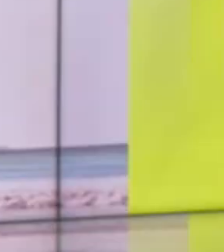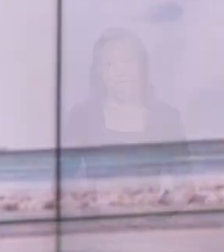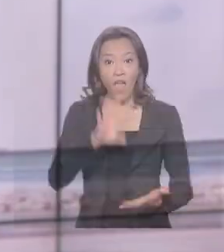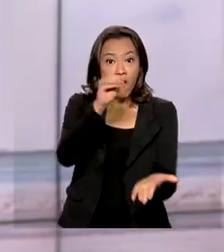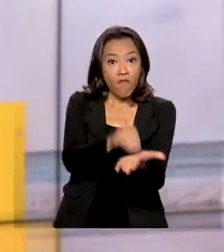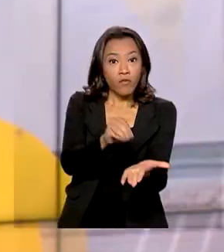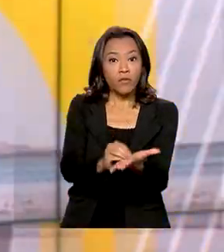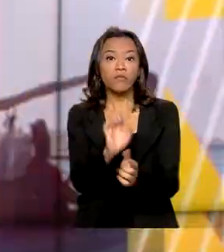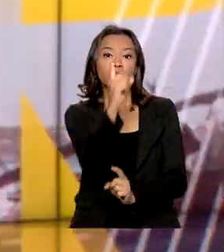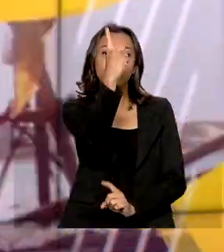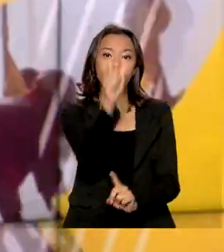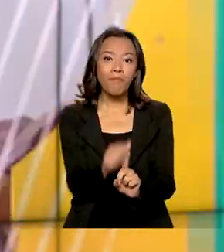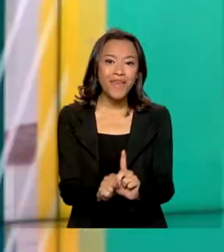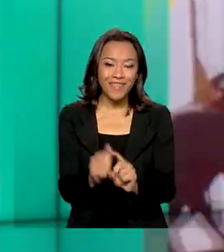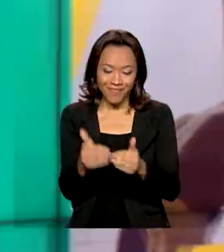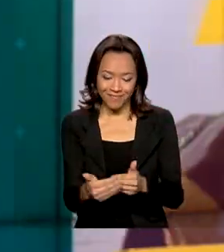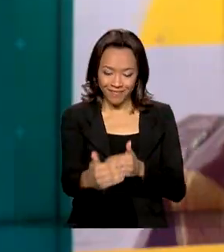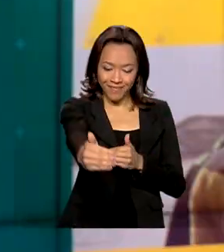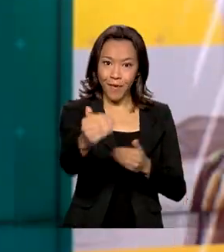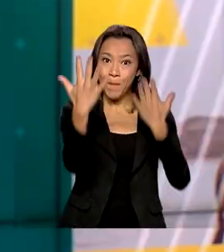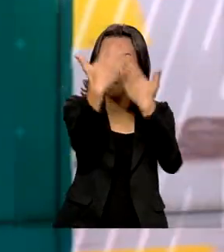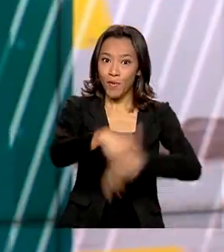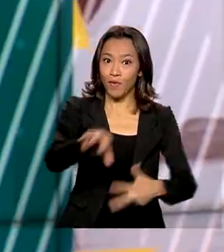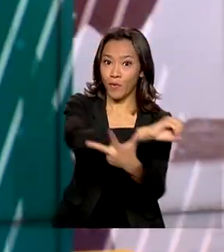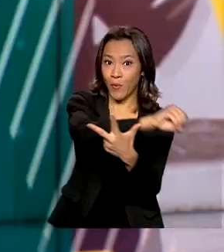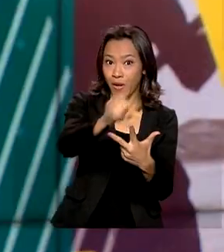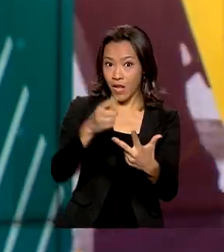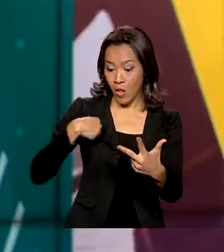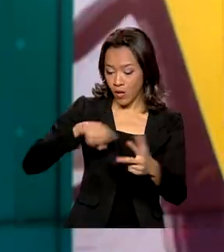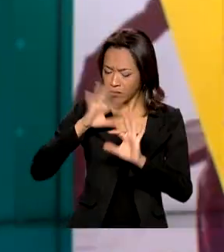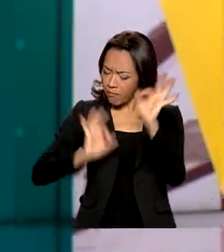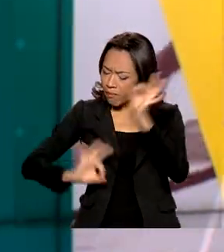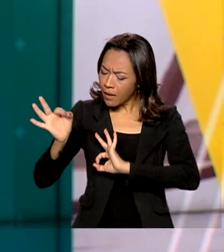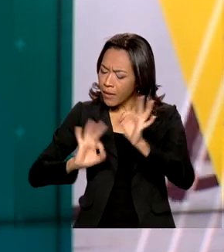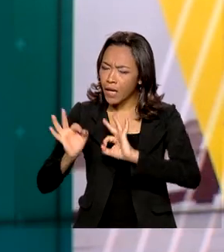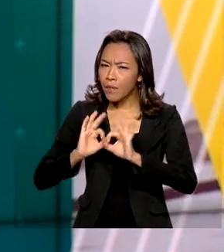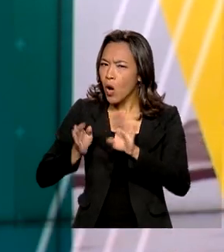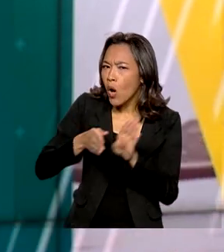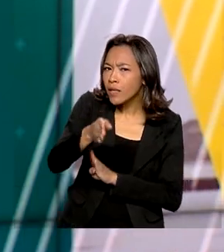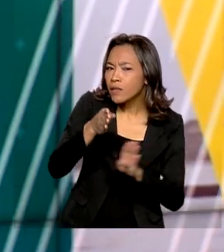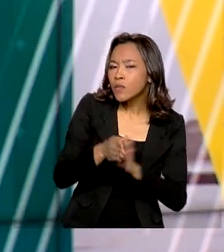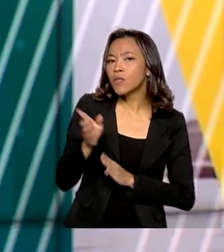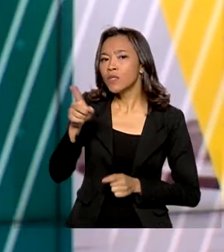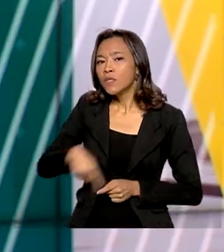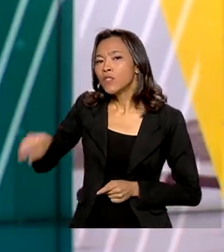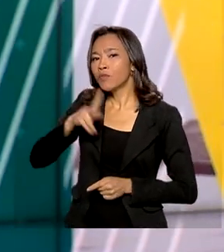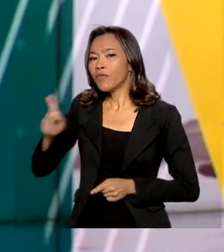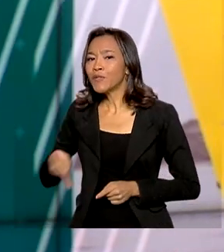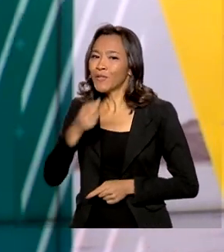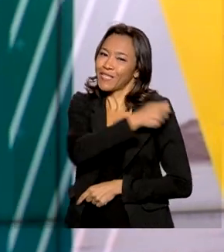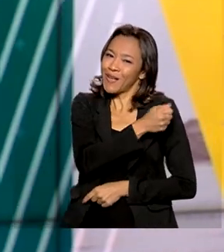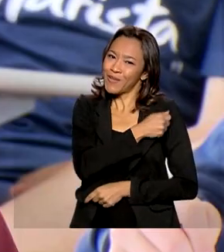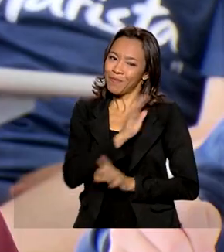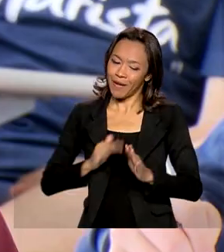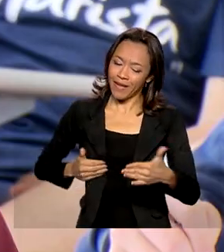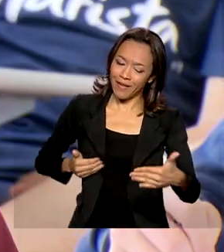Faltando apenas um mês para o Enem, nós preparamos uma reportagem com dicas de alunos e professores para essa reta